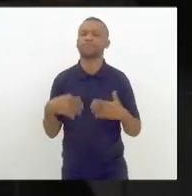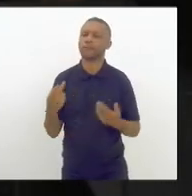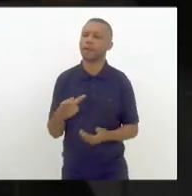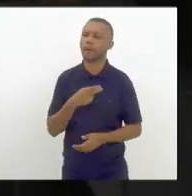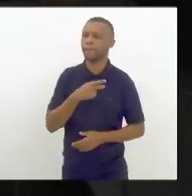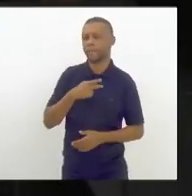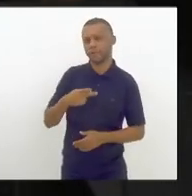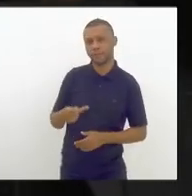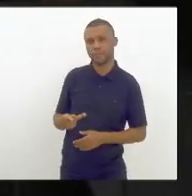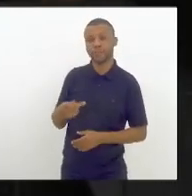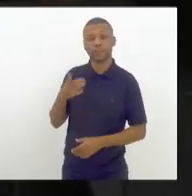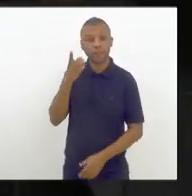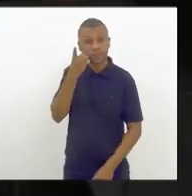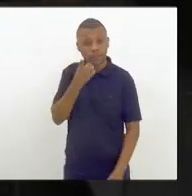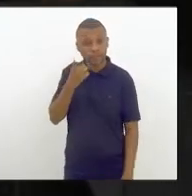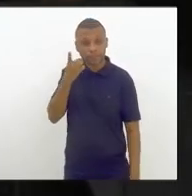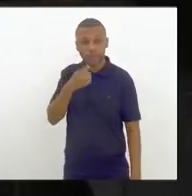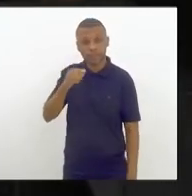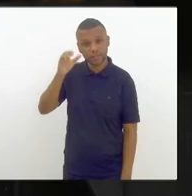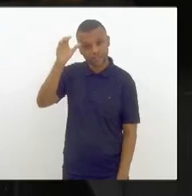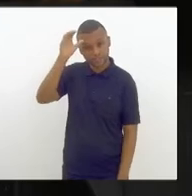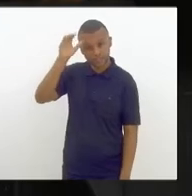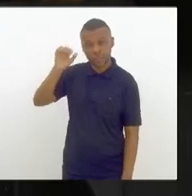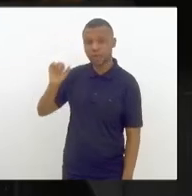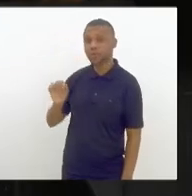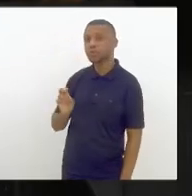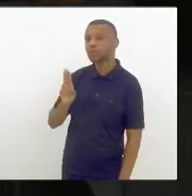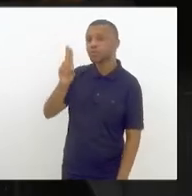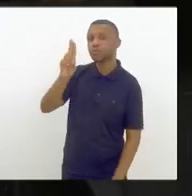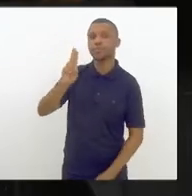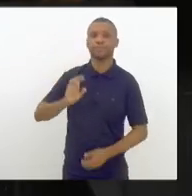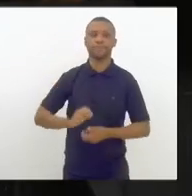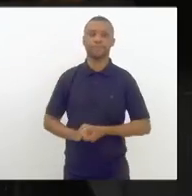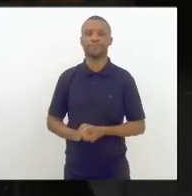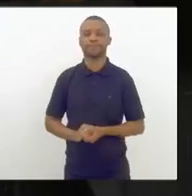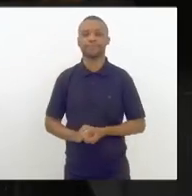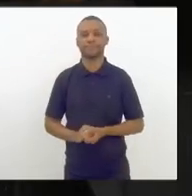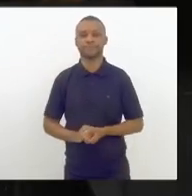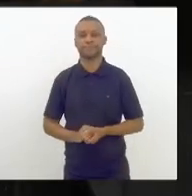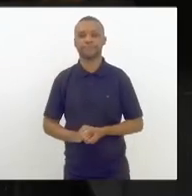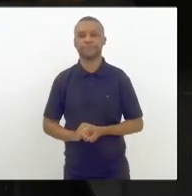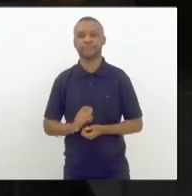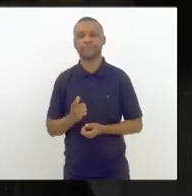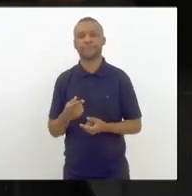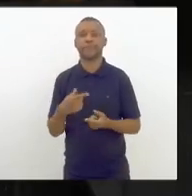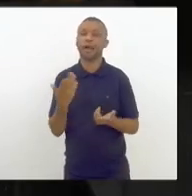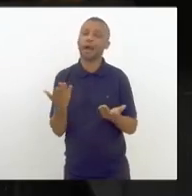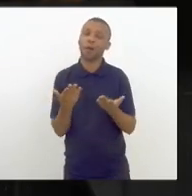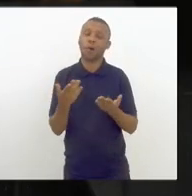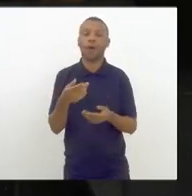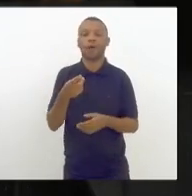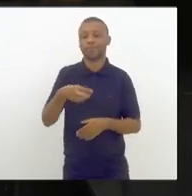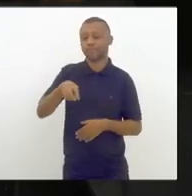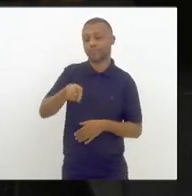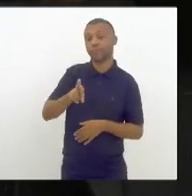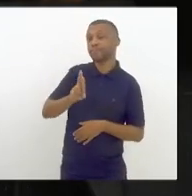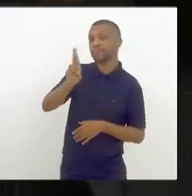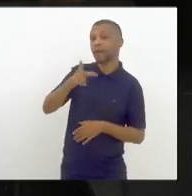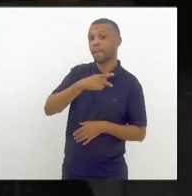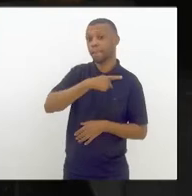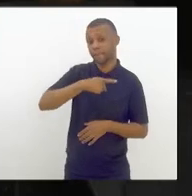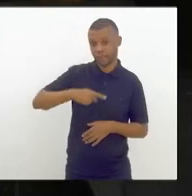deputada tia Ju que para variar assume a presidência